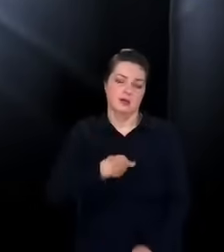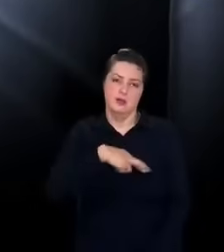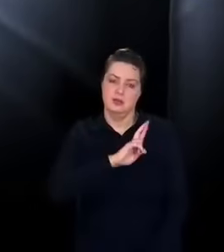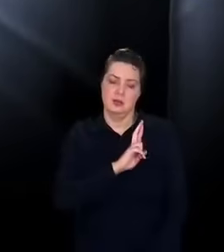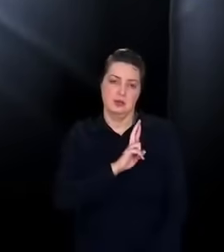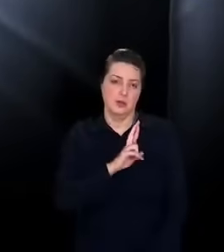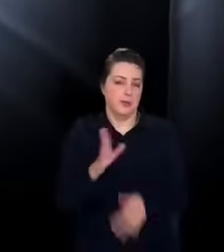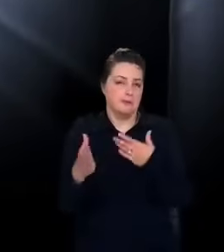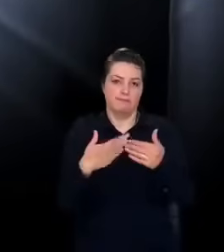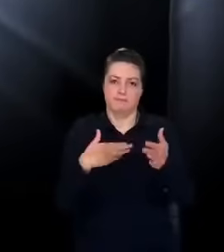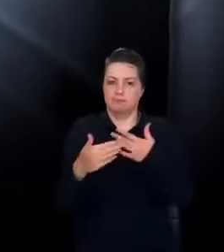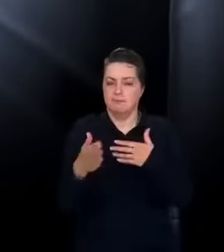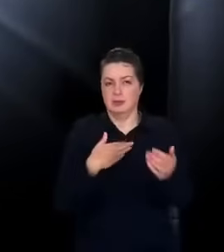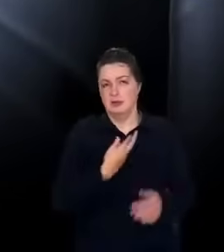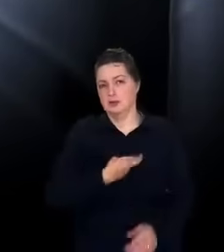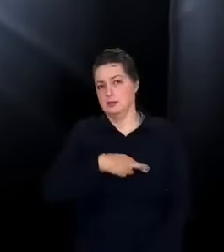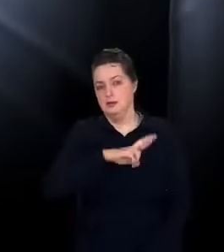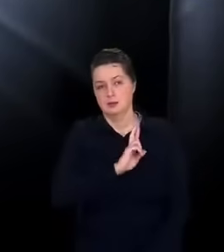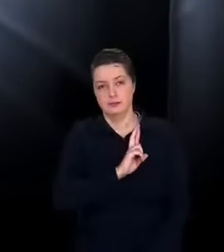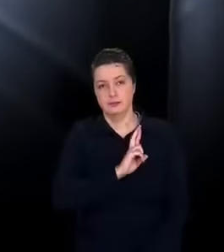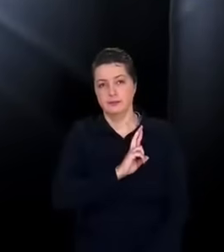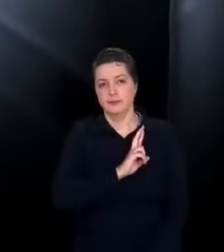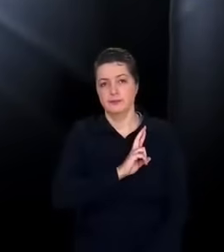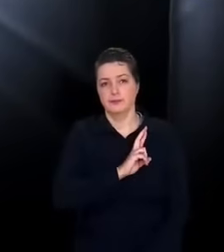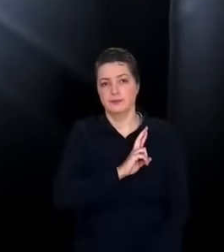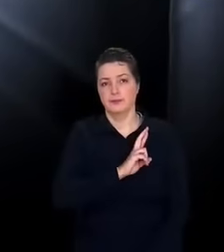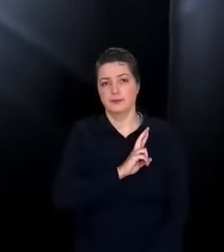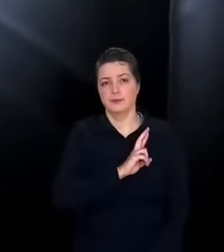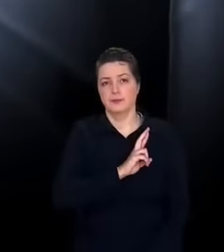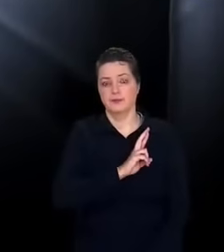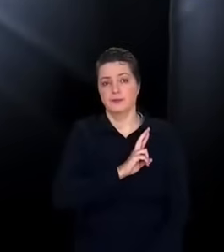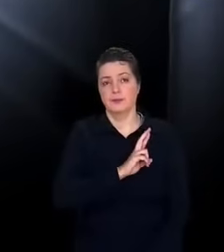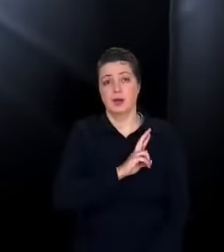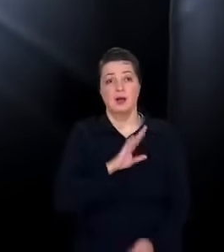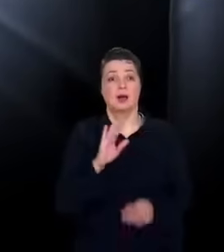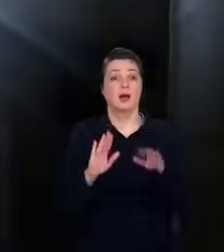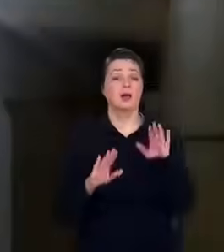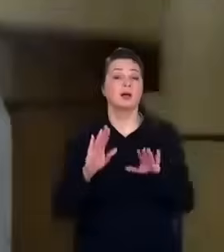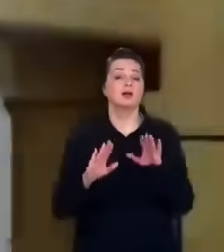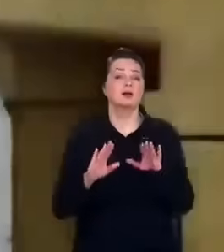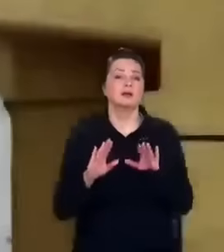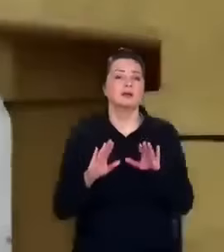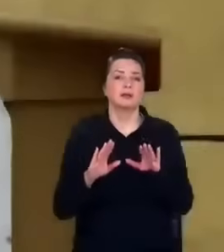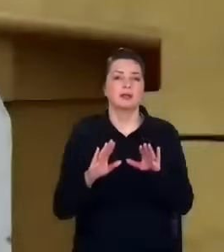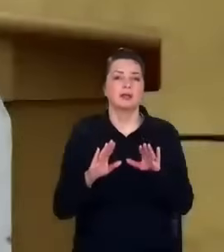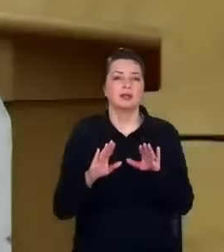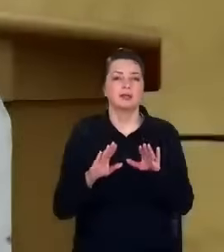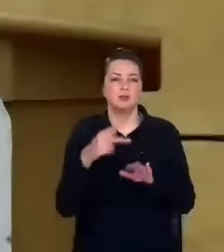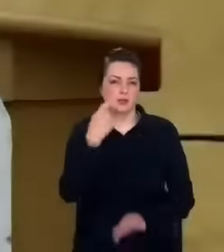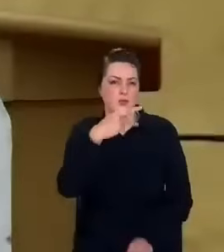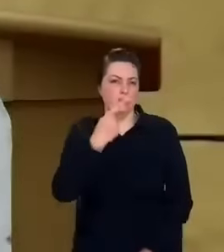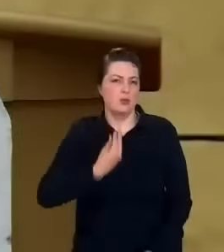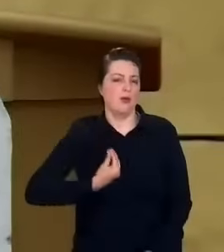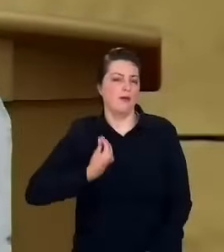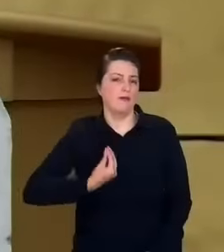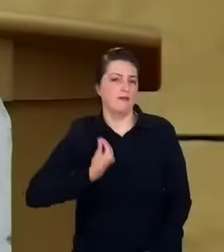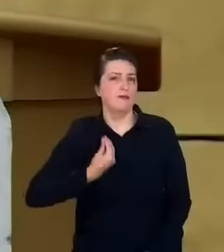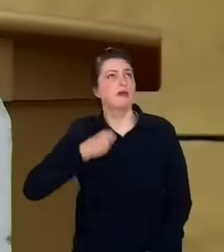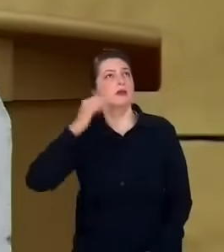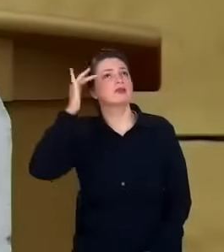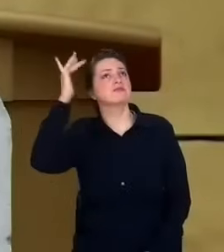qualquer que seja a sua religião, qualquer que seja a sua maneira de ser, sua vida, sua filosofia de